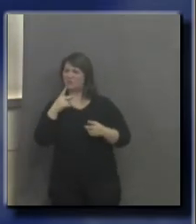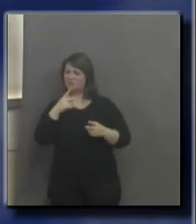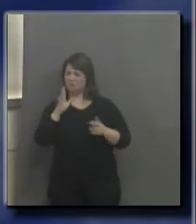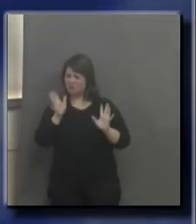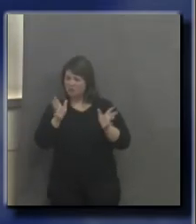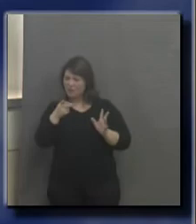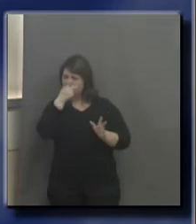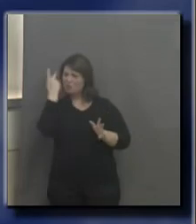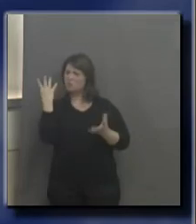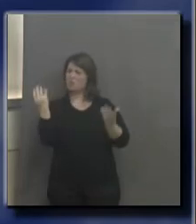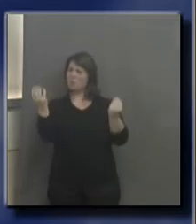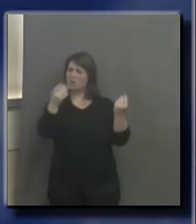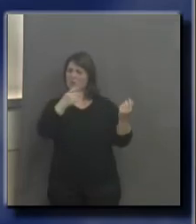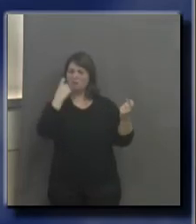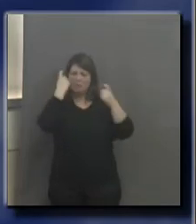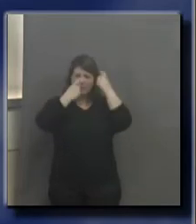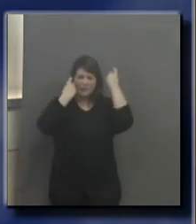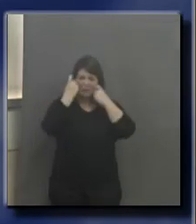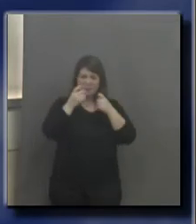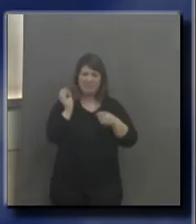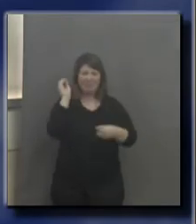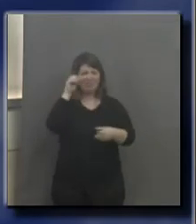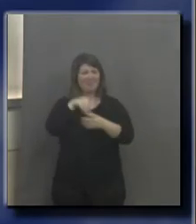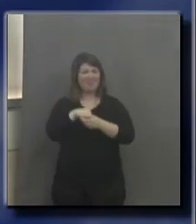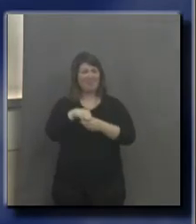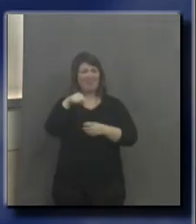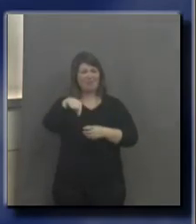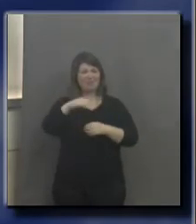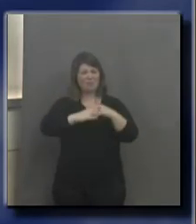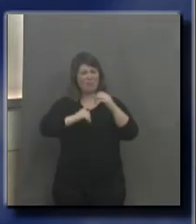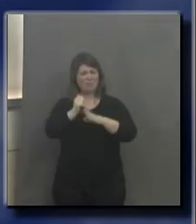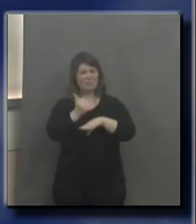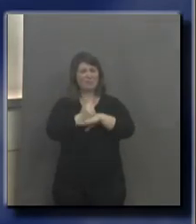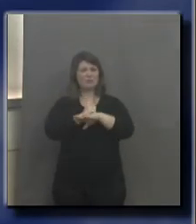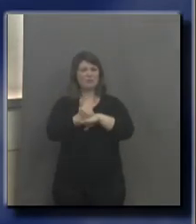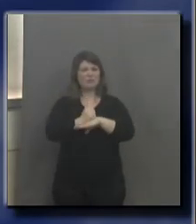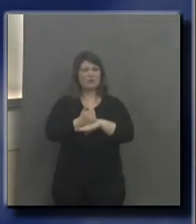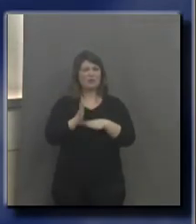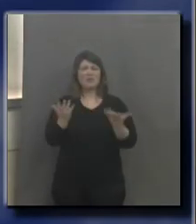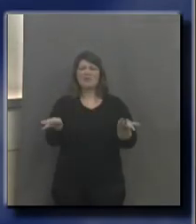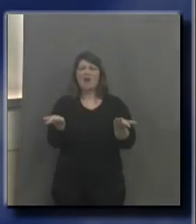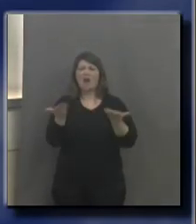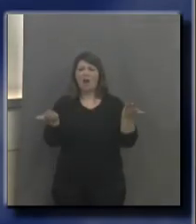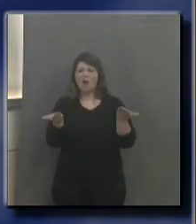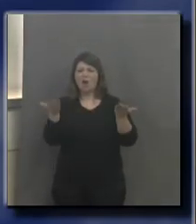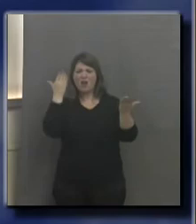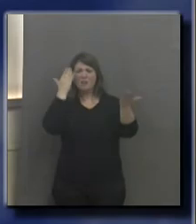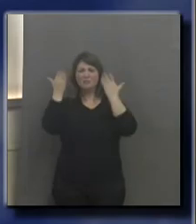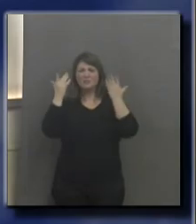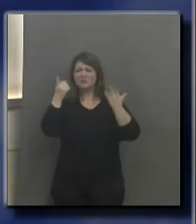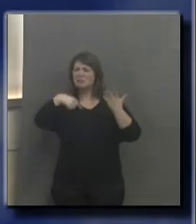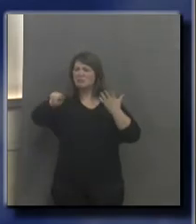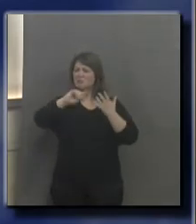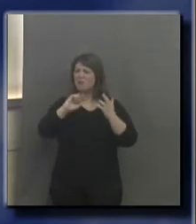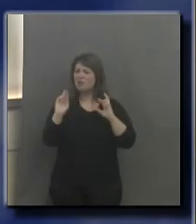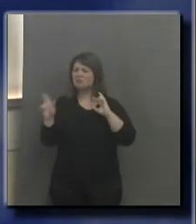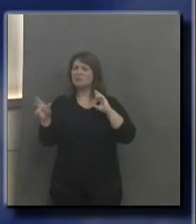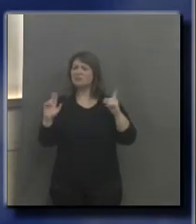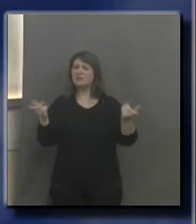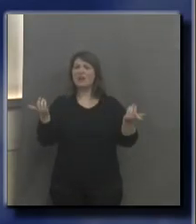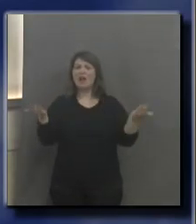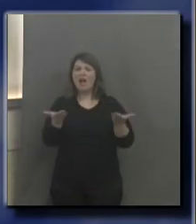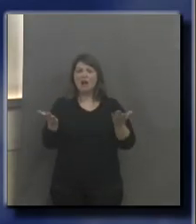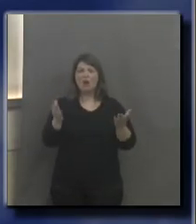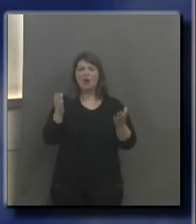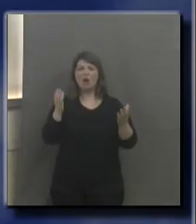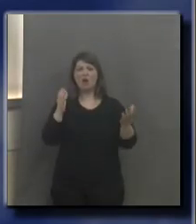né, dentro da categoria. Mas então agora vão restringir a psicologia, mas e a nossa diversidade? Mas vamos